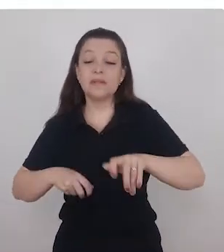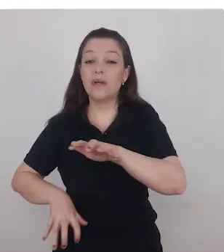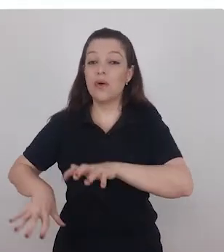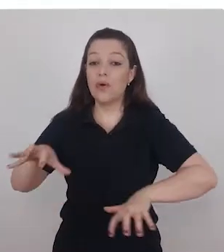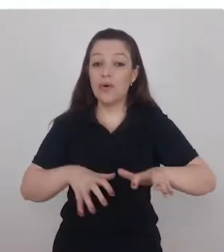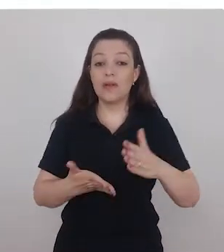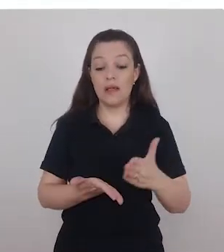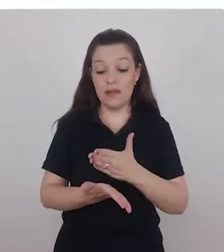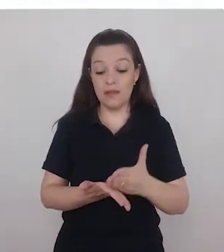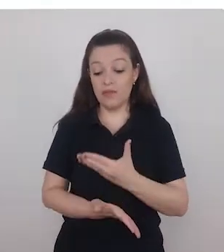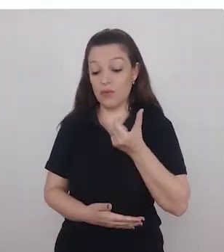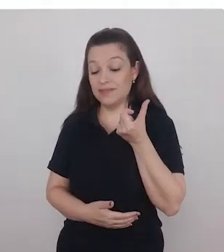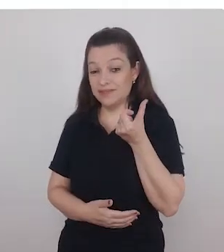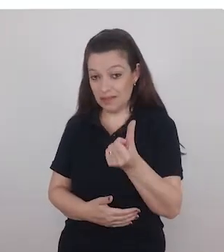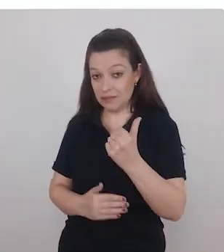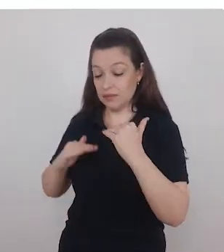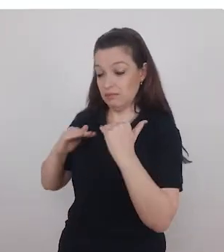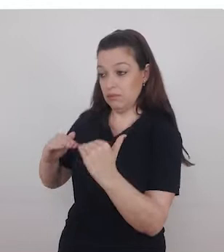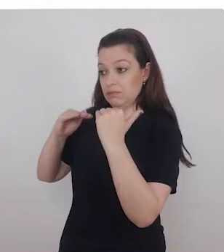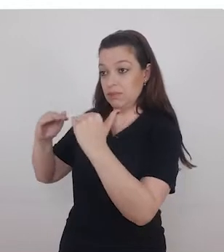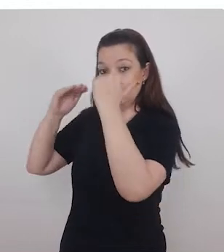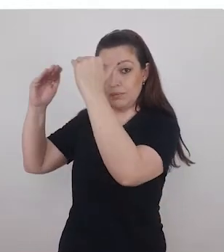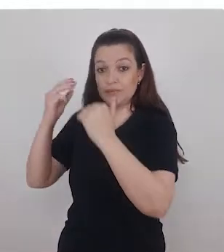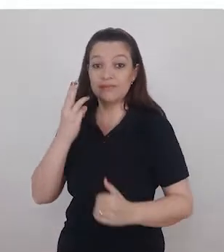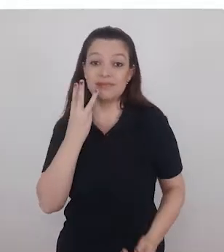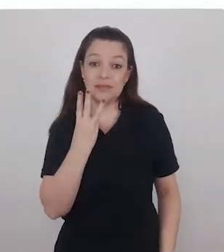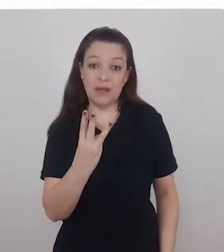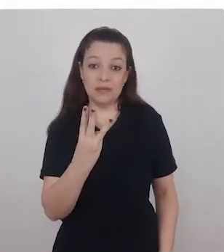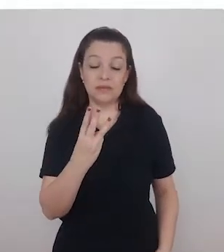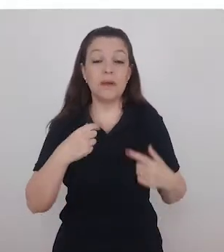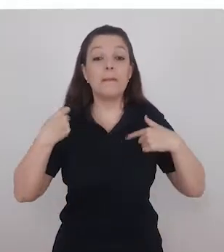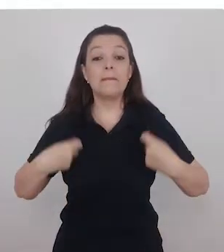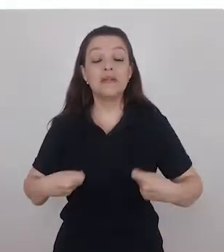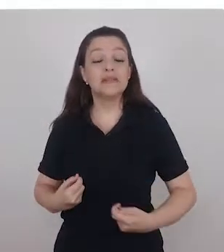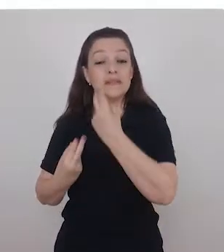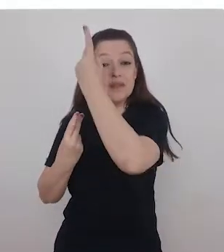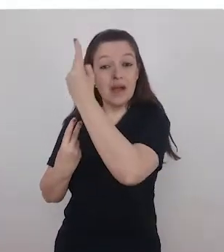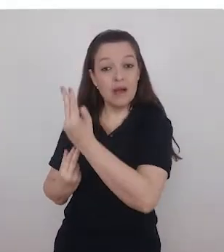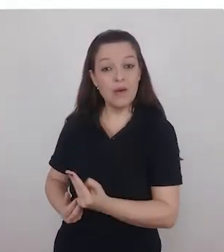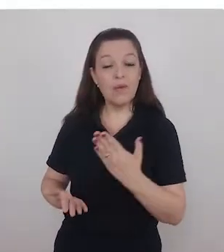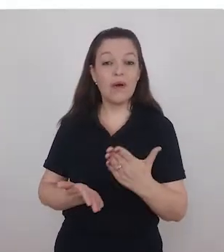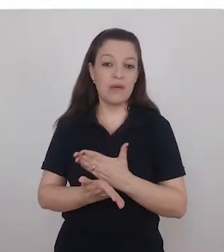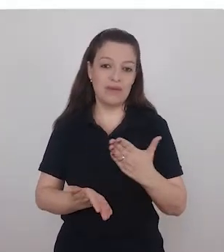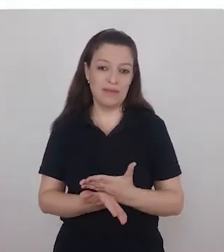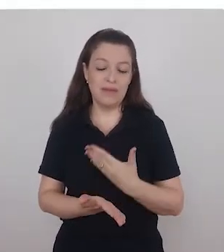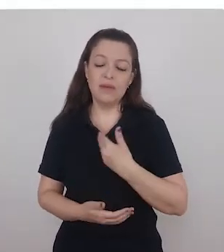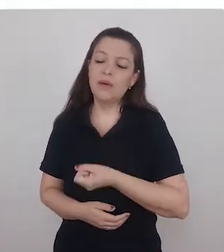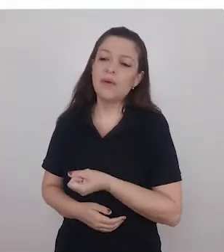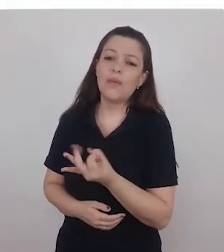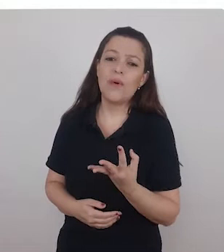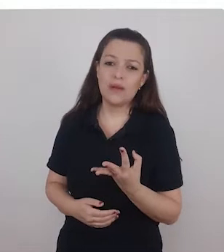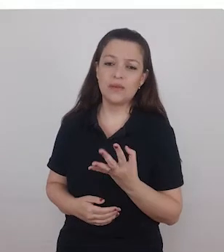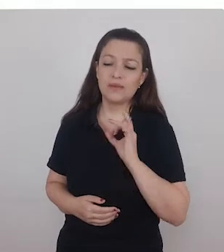6 livros em 3 prateleiras, de forma que cada prateleira fique com a mesma quantidade de livros. Quantos